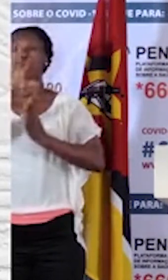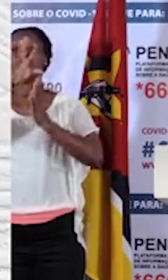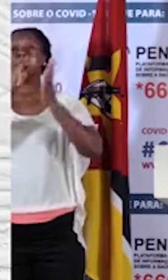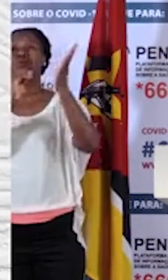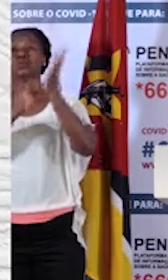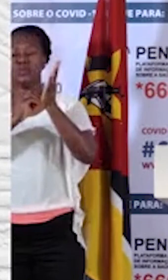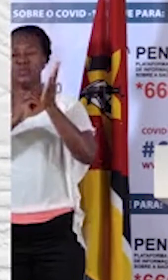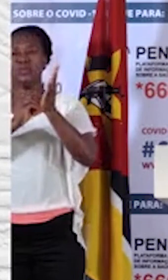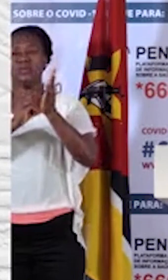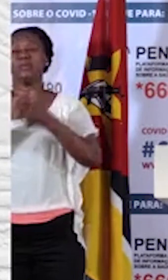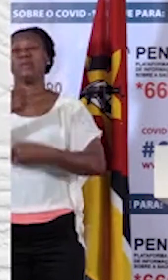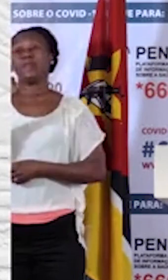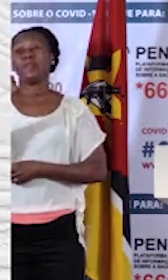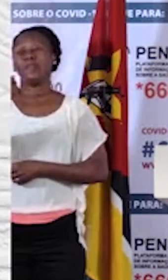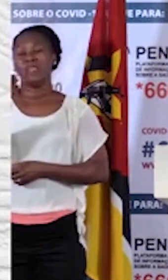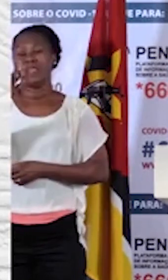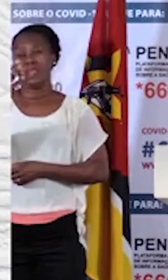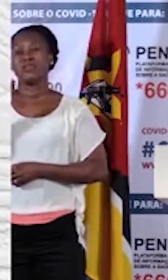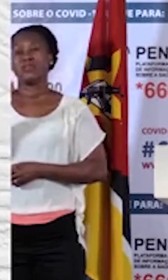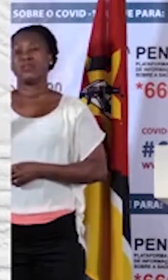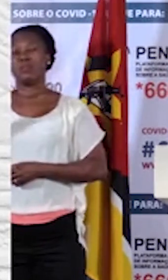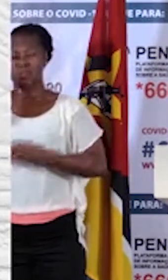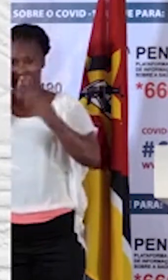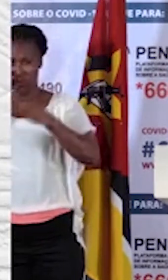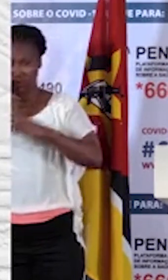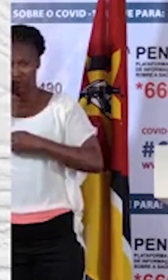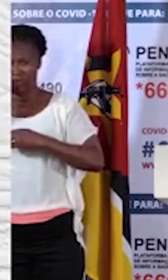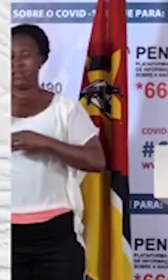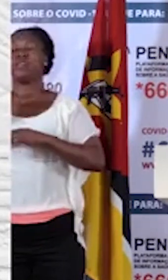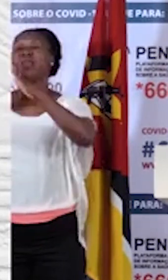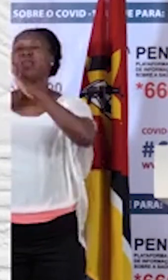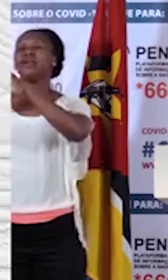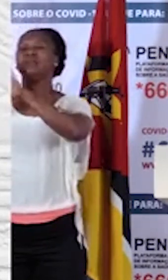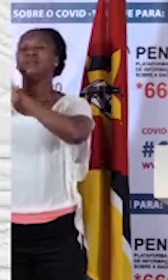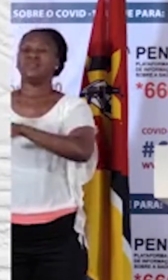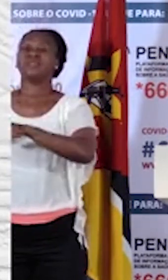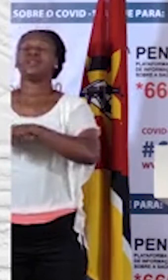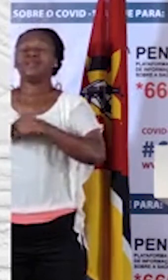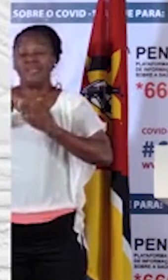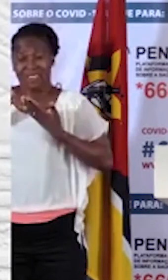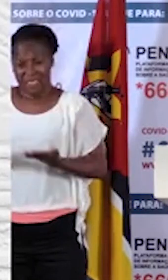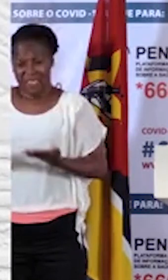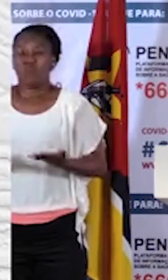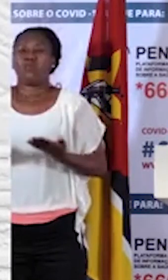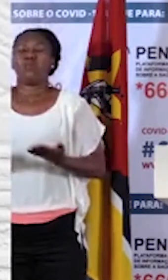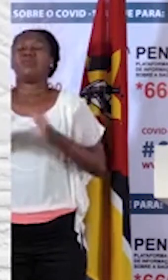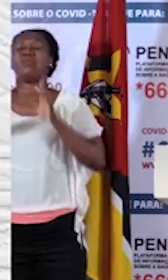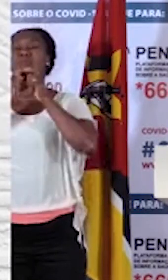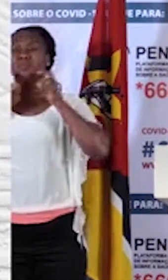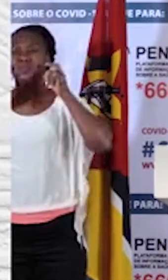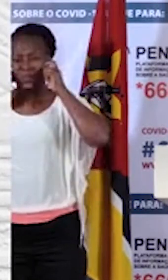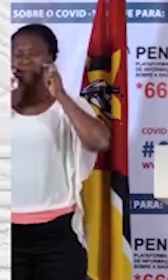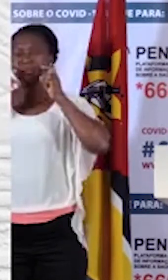15.090 foram submetidos à quarentena domiciliar e, neste momento, no nosso país,